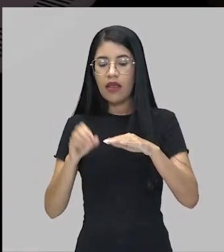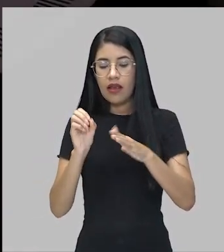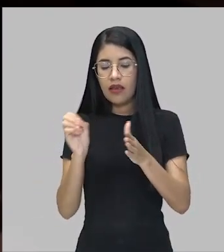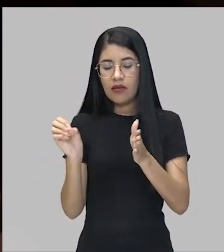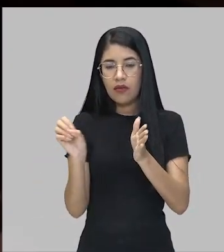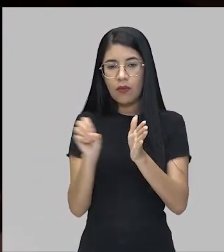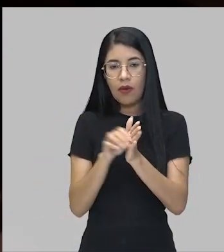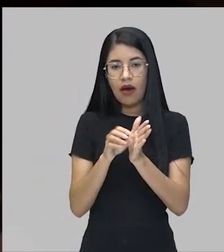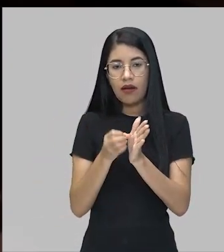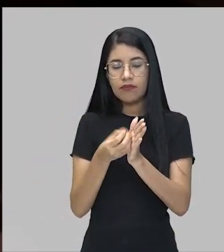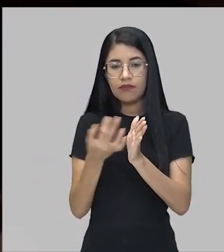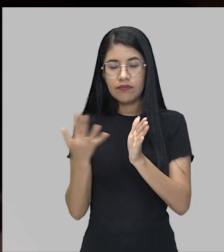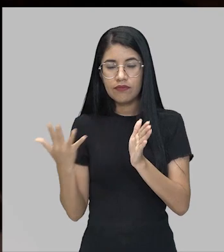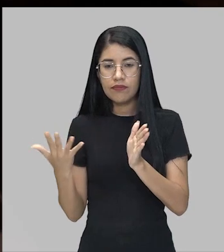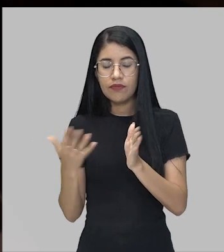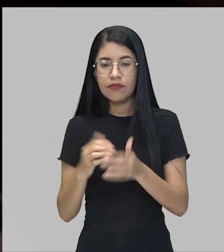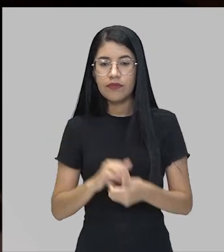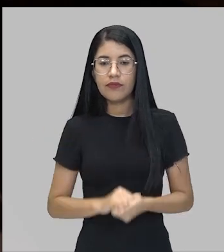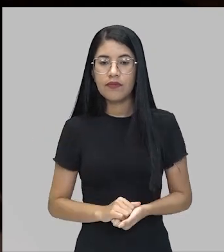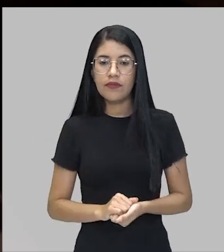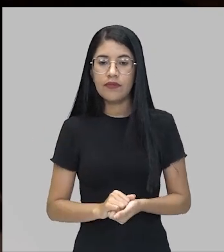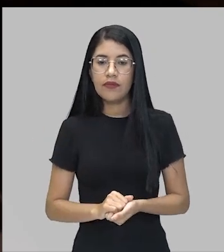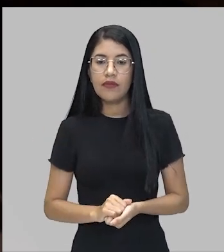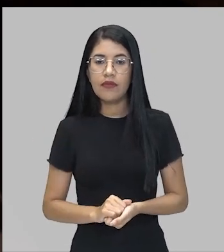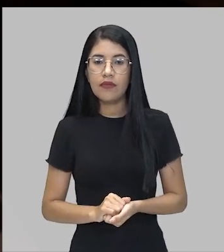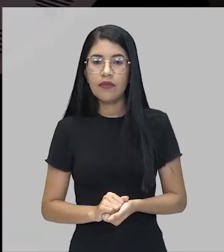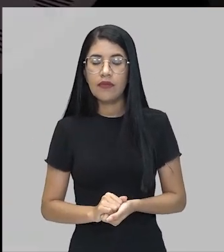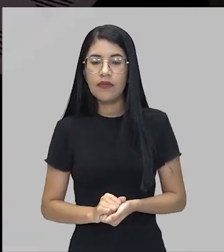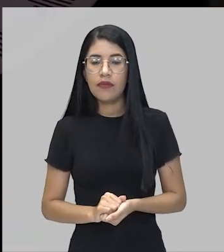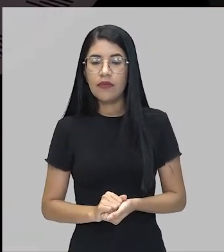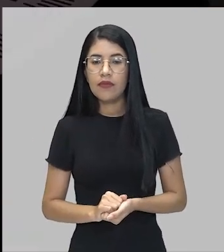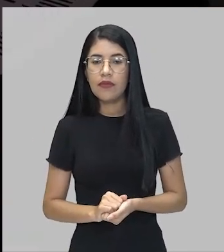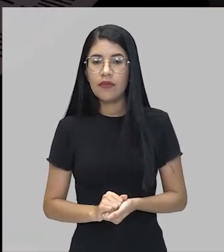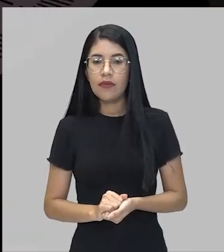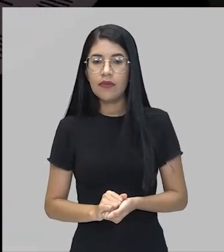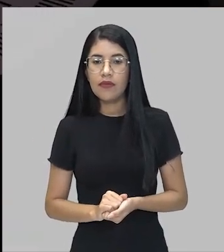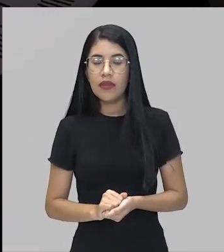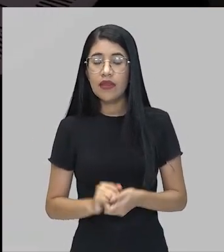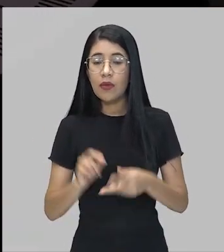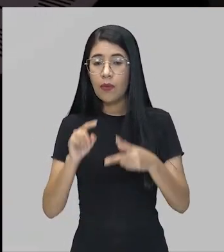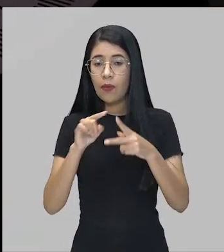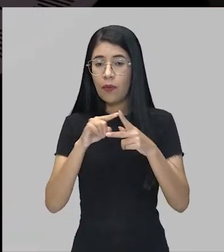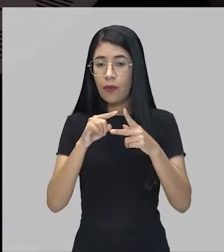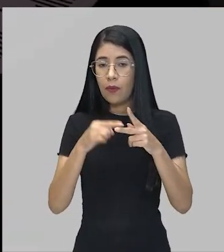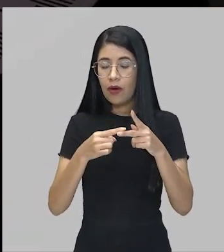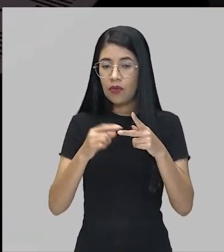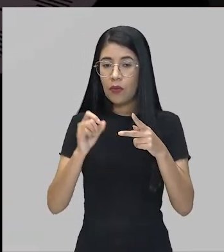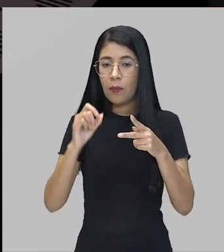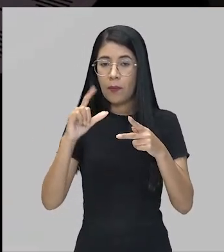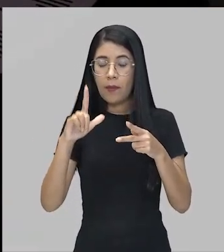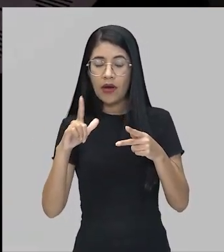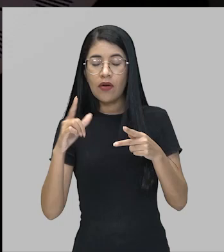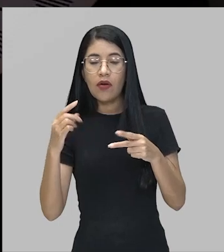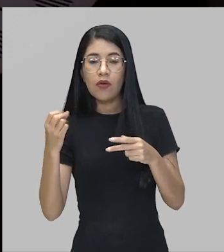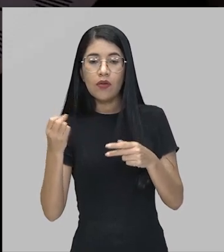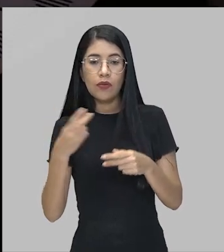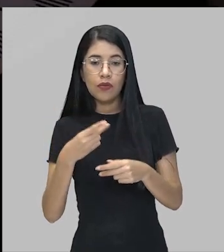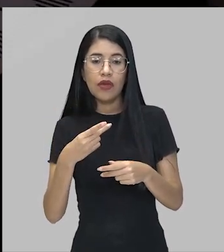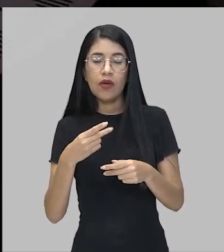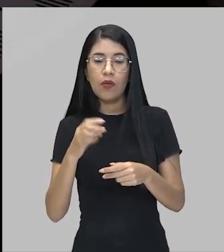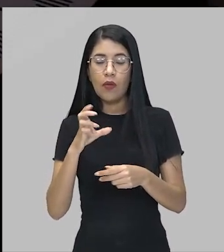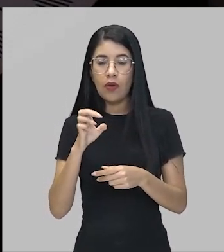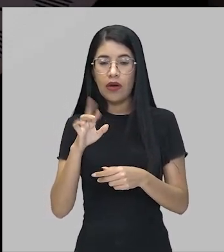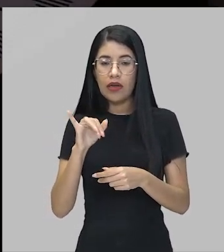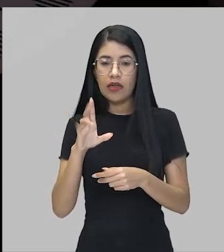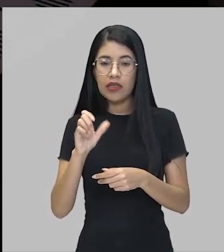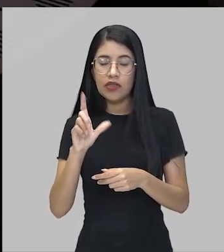observado aqui. Ou seja, para ângulos incidentes maiores que o ângulo crítico, o